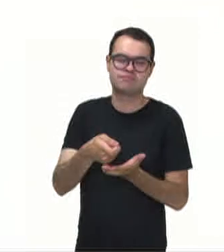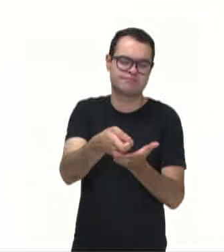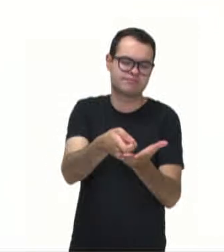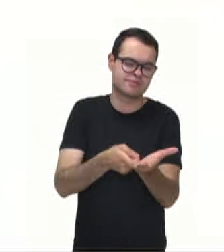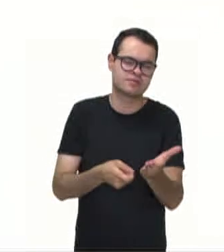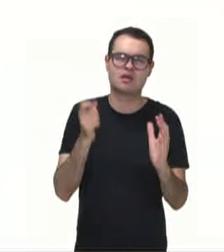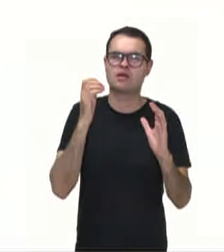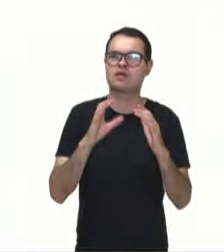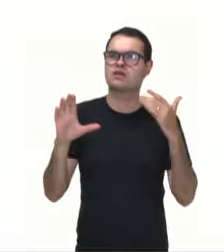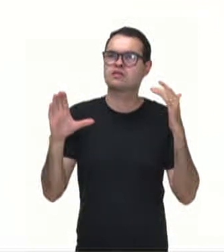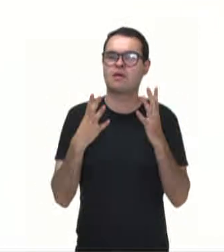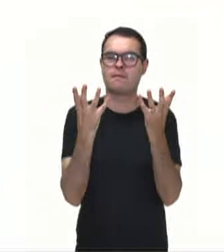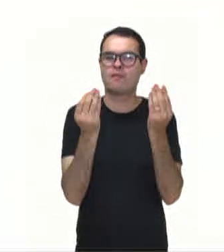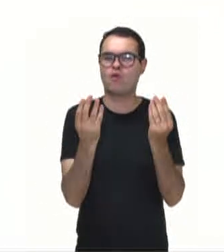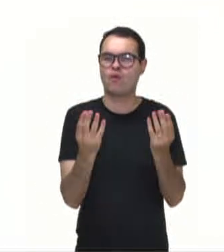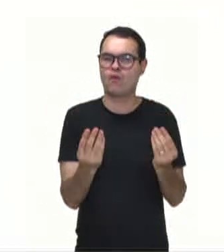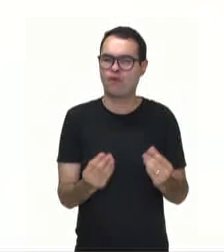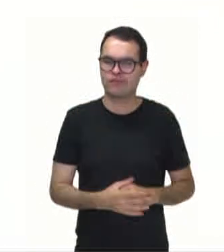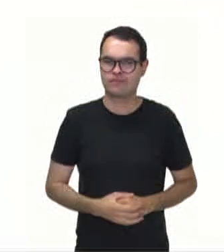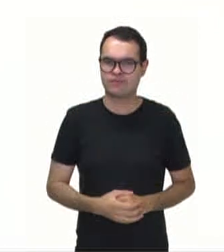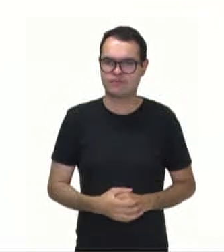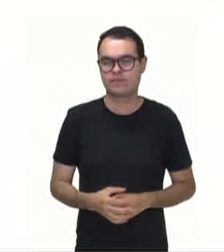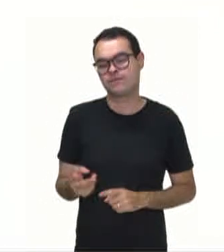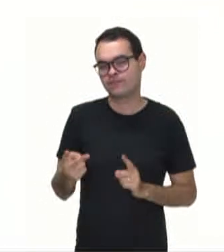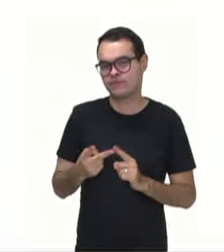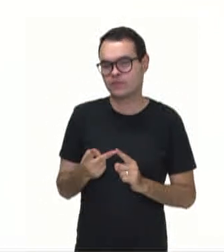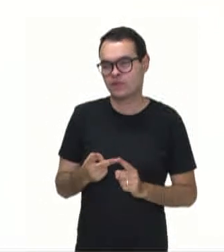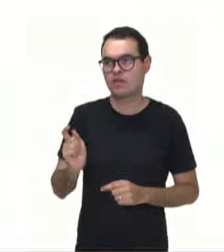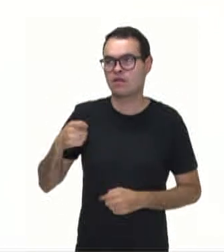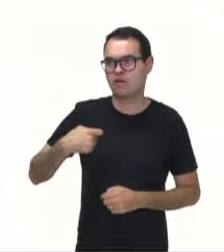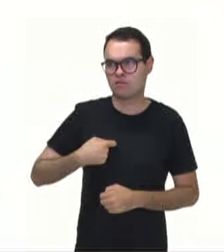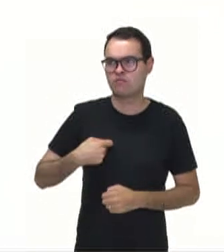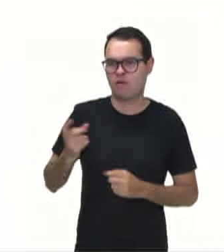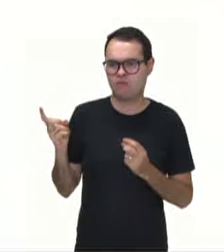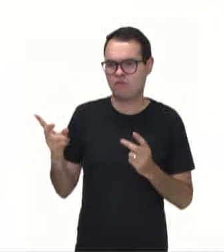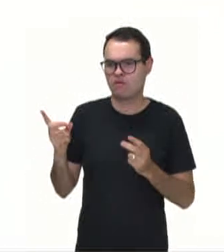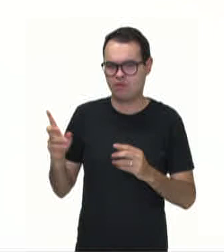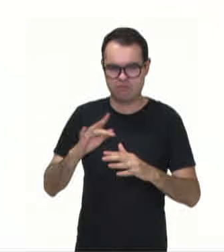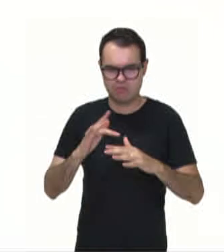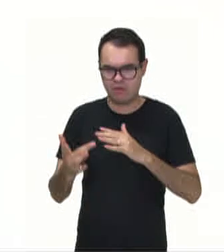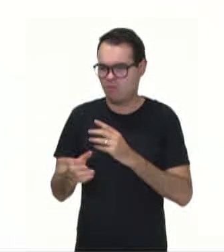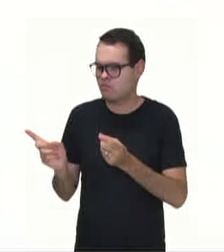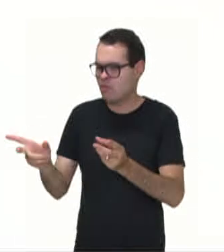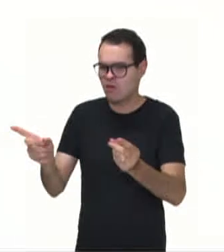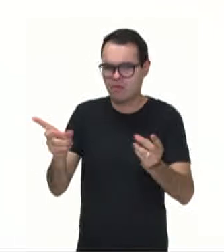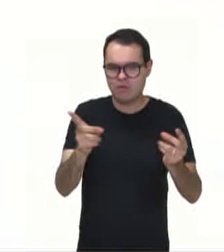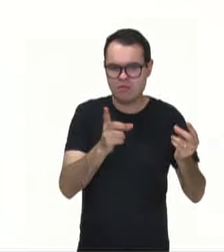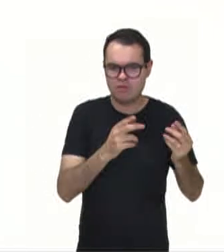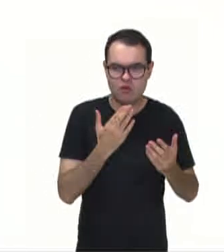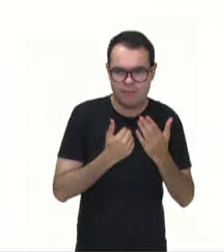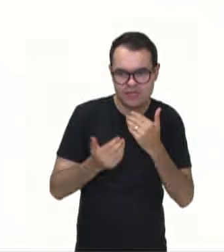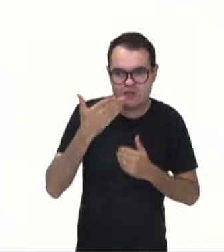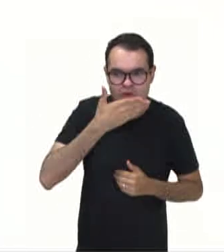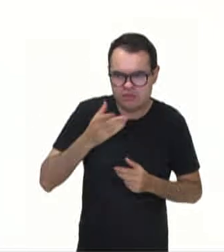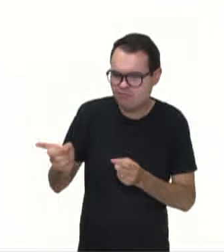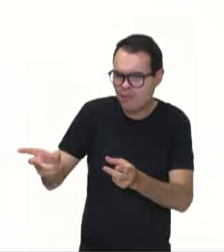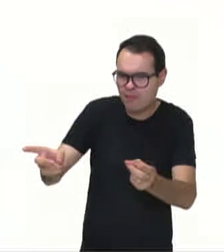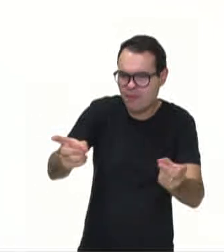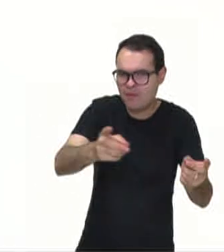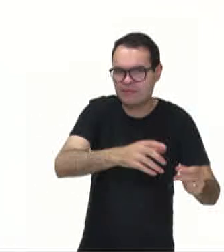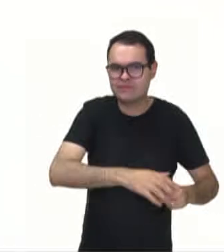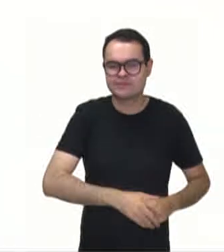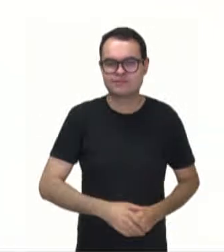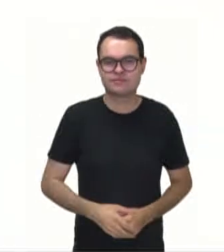muitas canções. Eu seria um grande vendedor por las redes e venderia muitas comidas dulces. Veja,